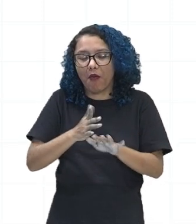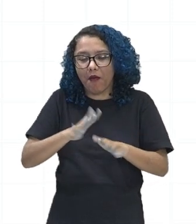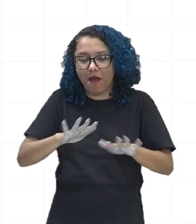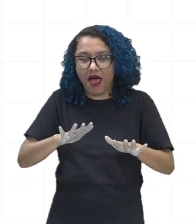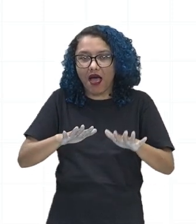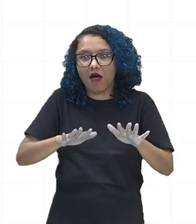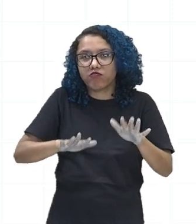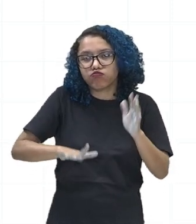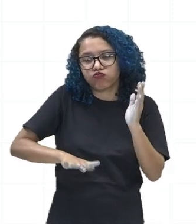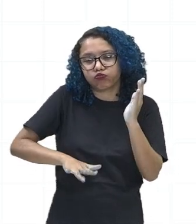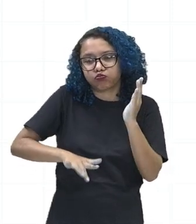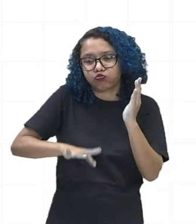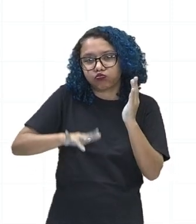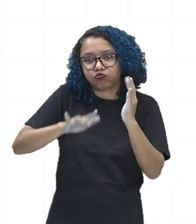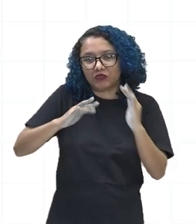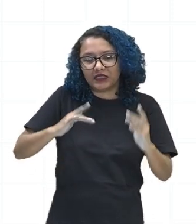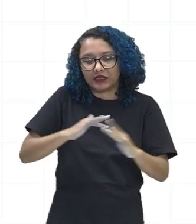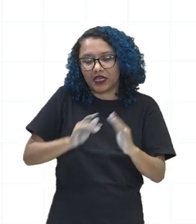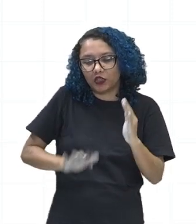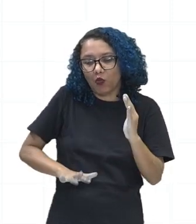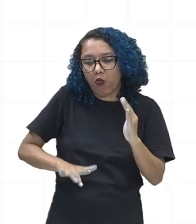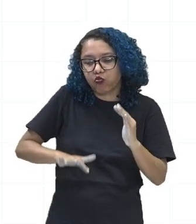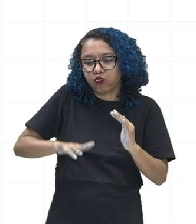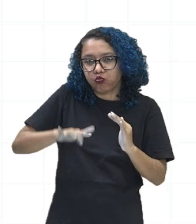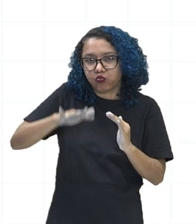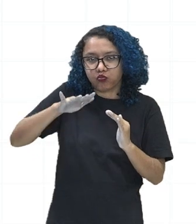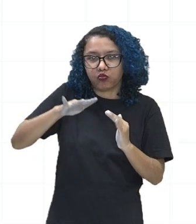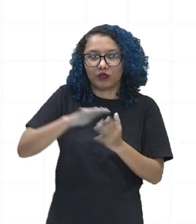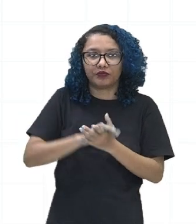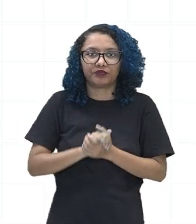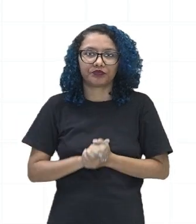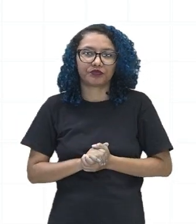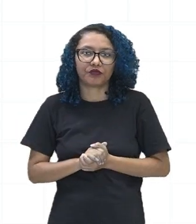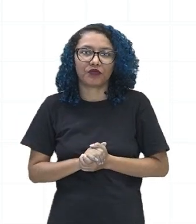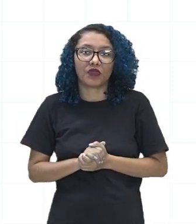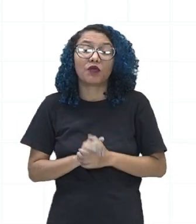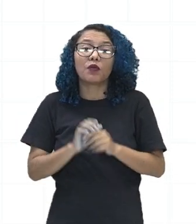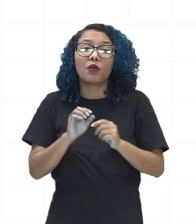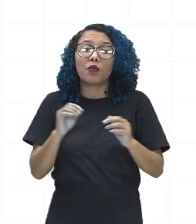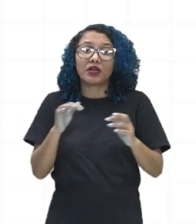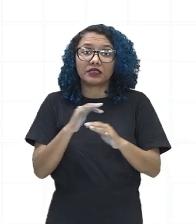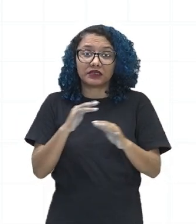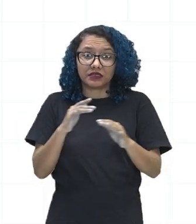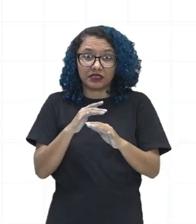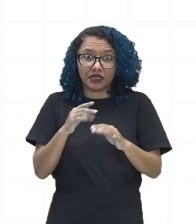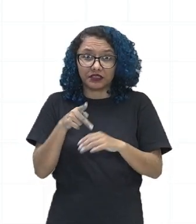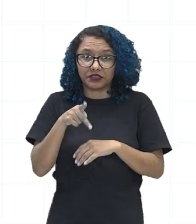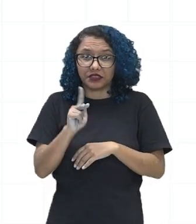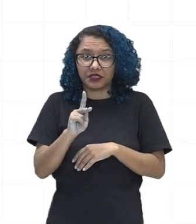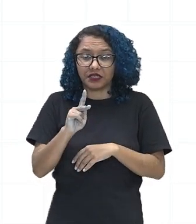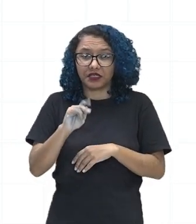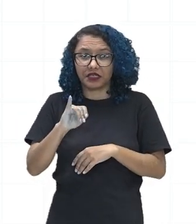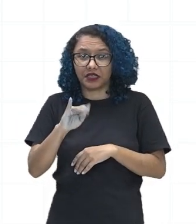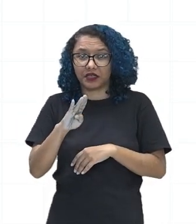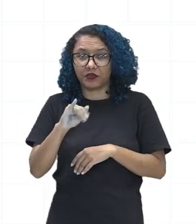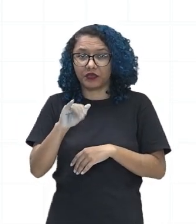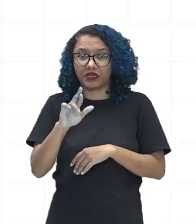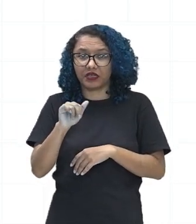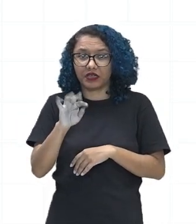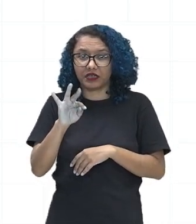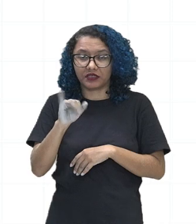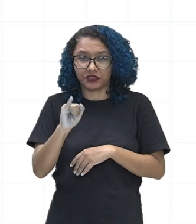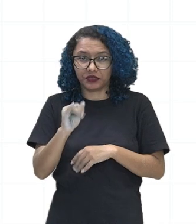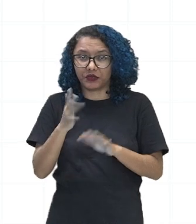está falando de uma cidade chamada Kiribati, que tem cerca de mil moradores